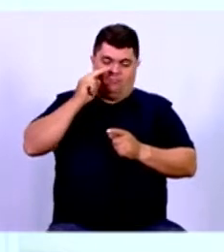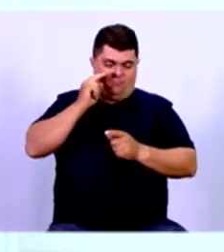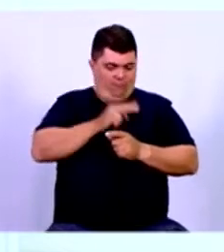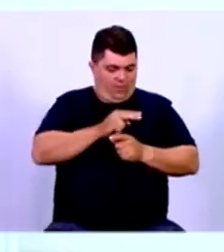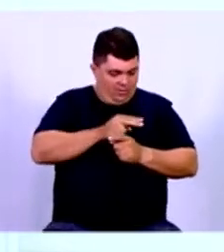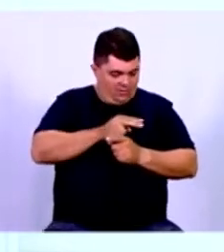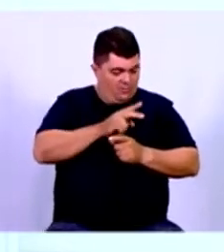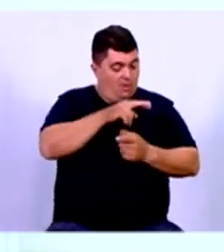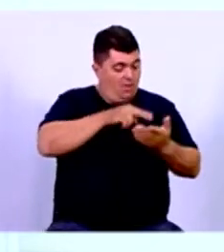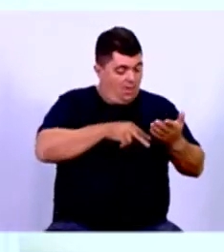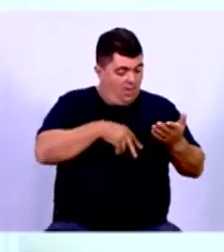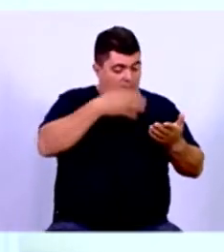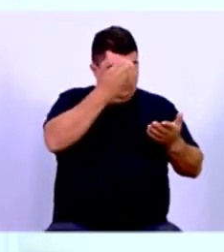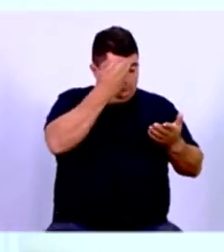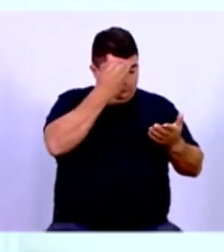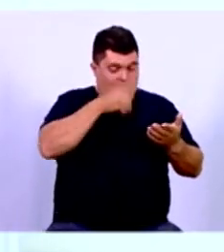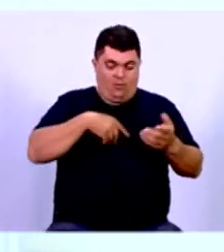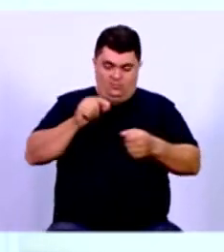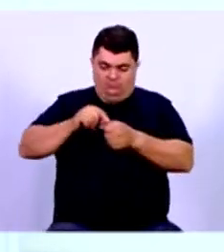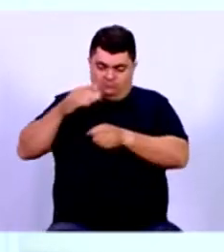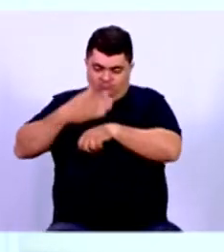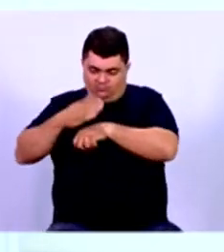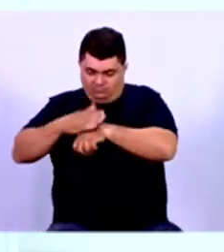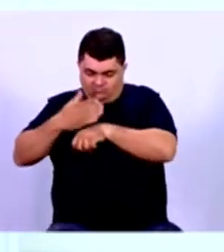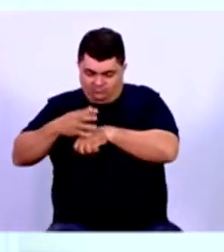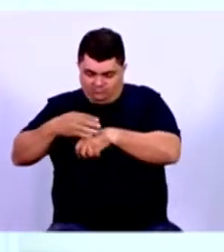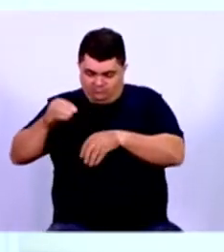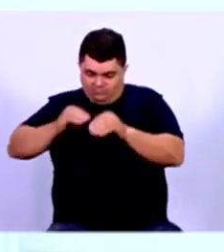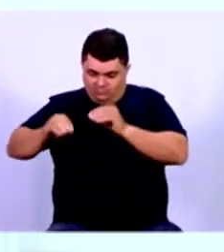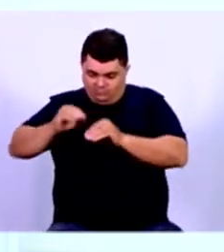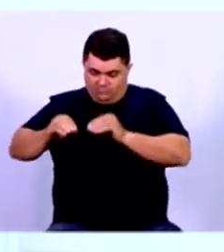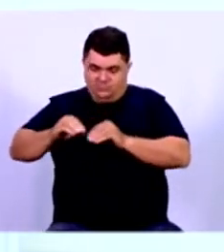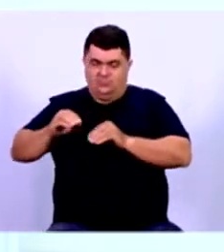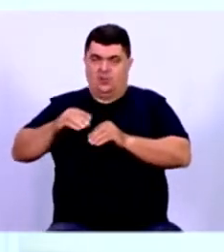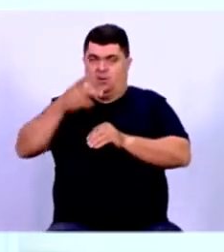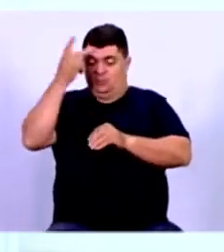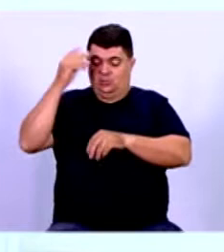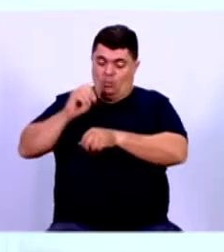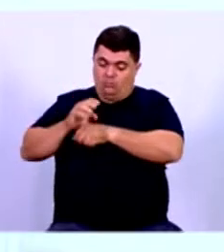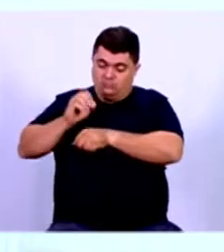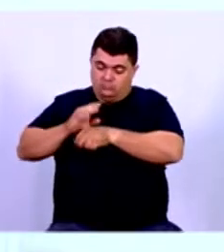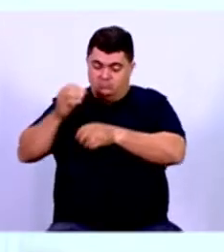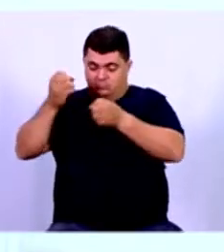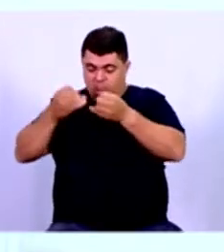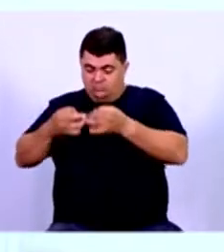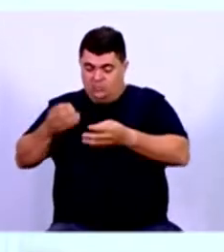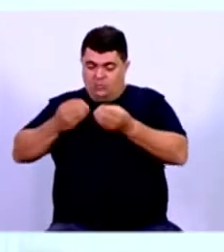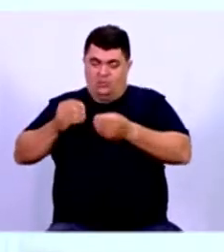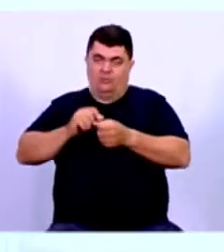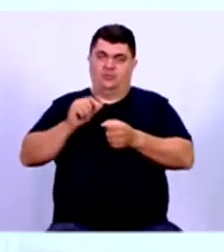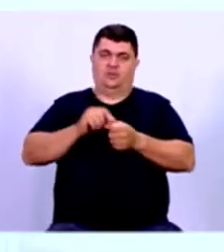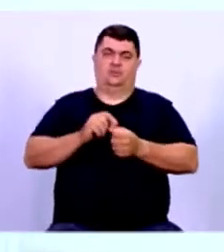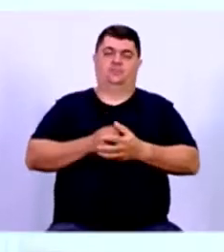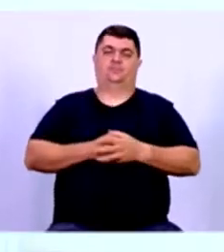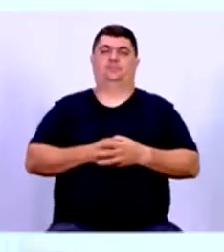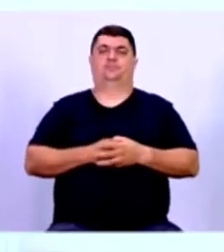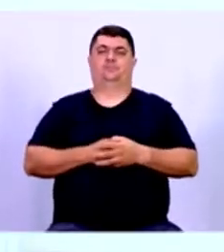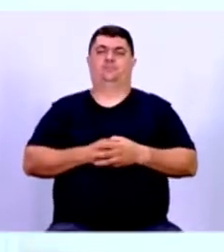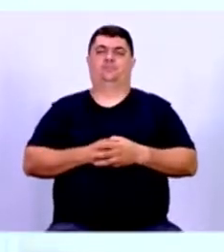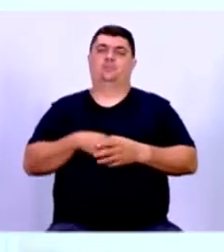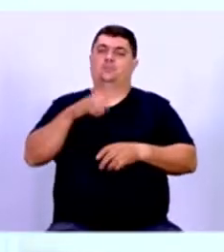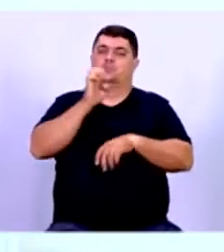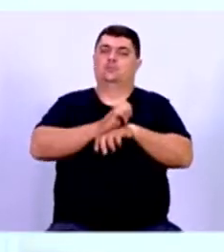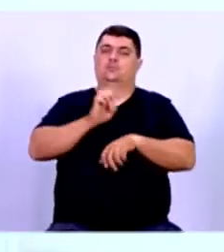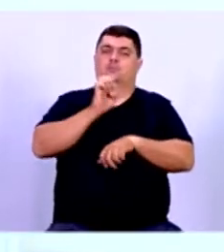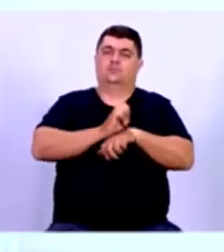e você aprender a primeira vez, você ter alguém ali orientando você como fazer esse processo. E o